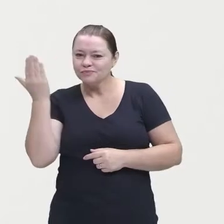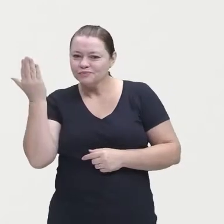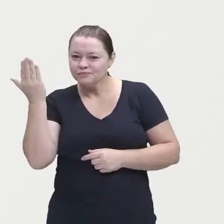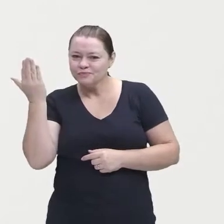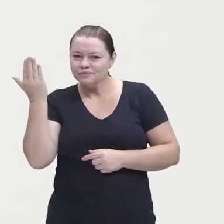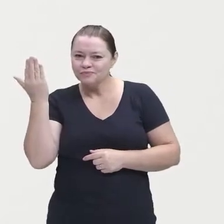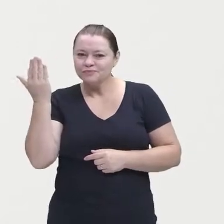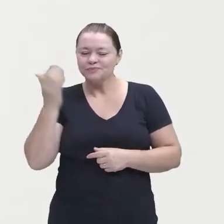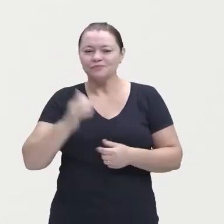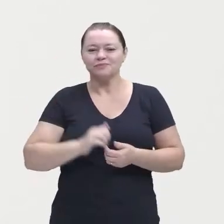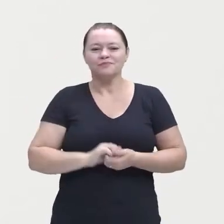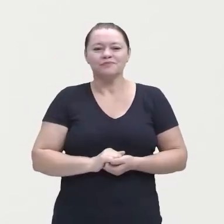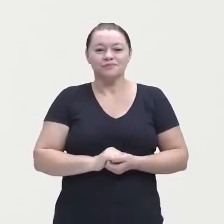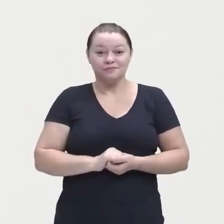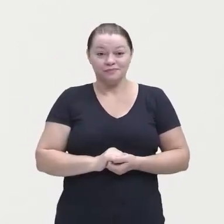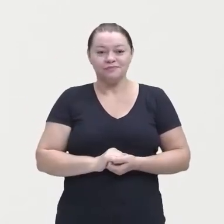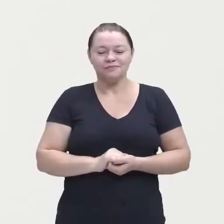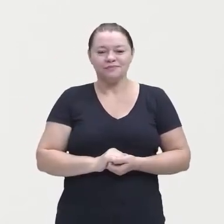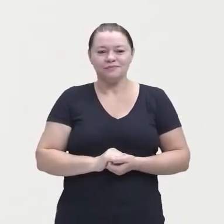triângulo.